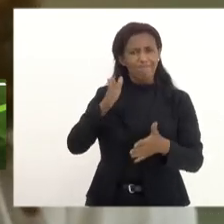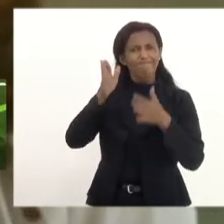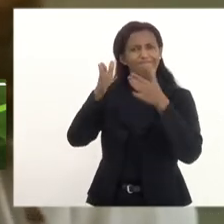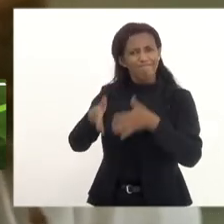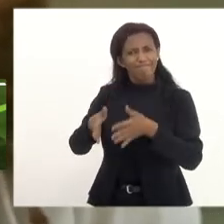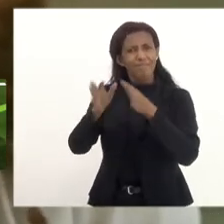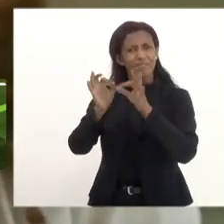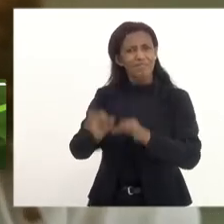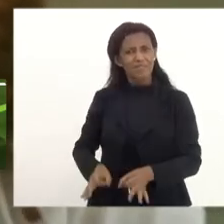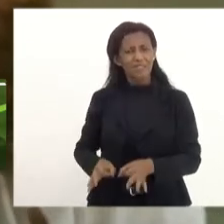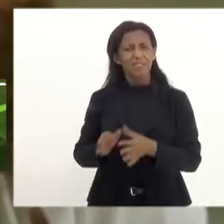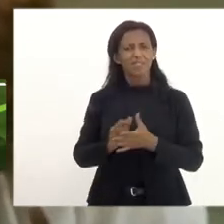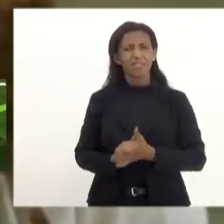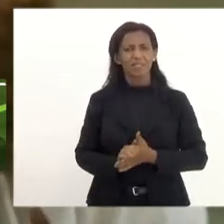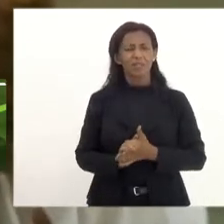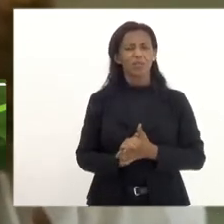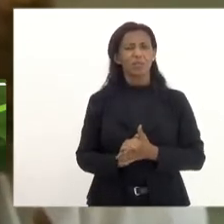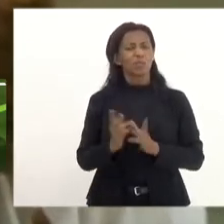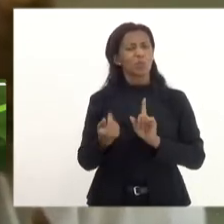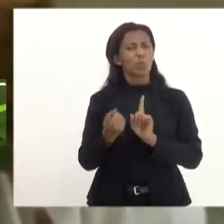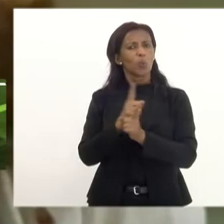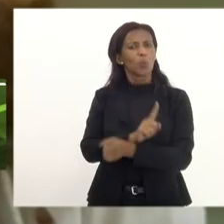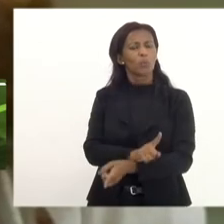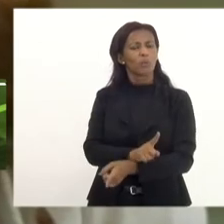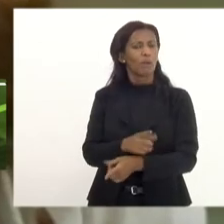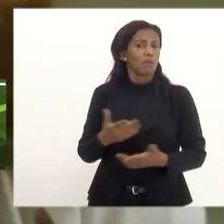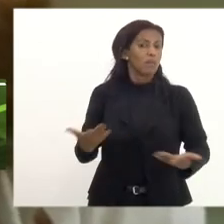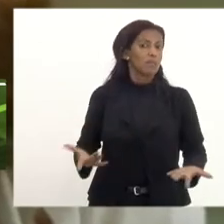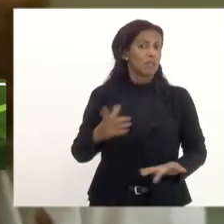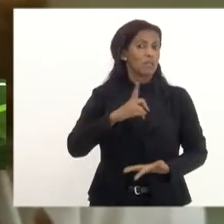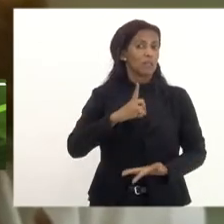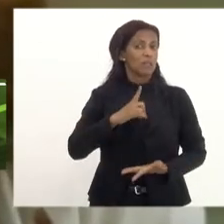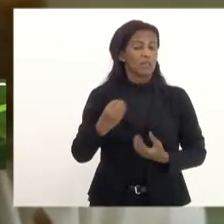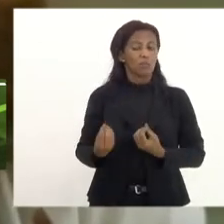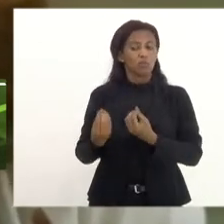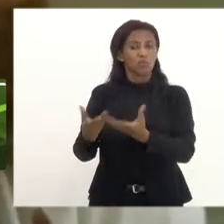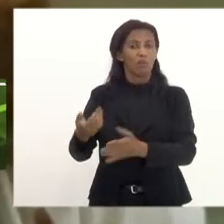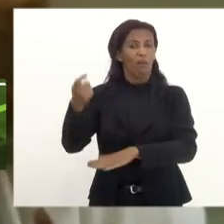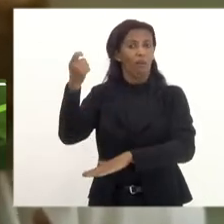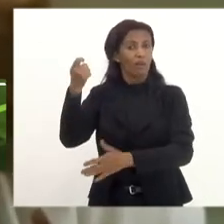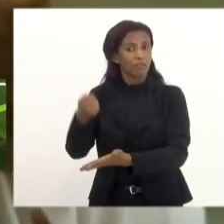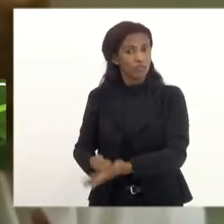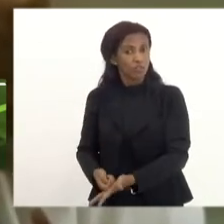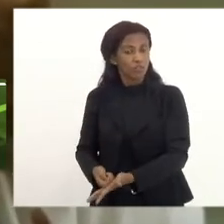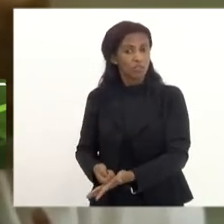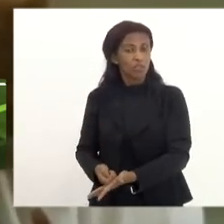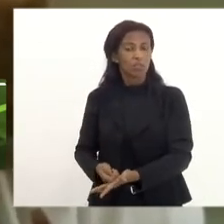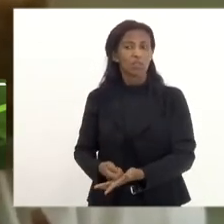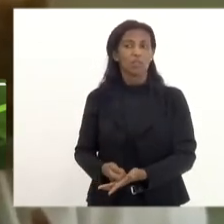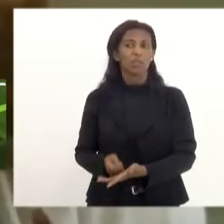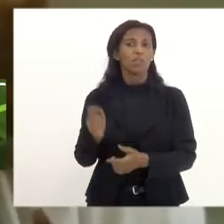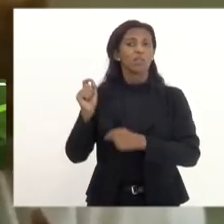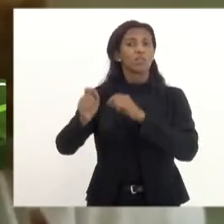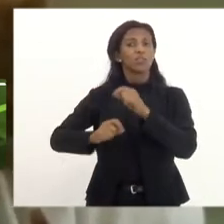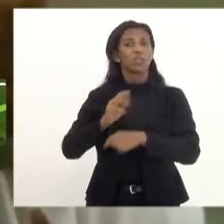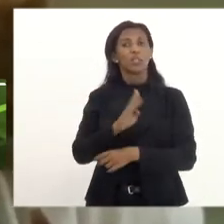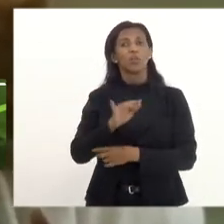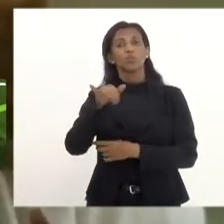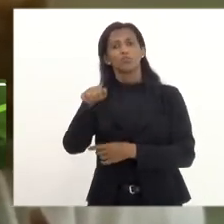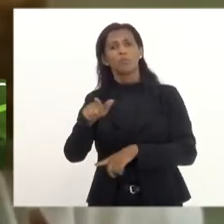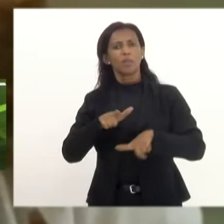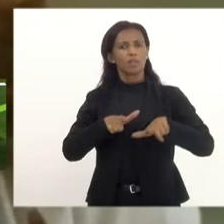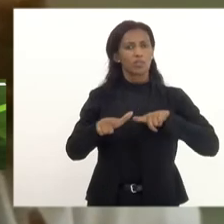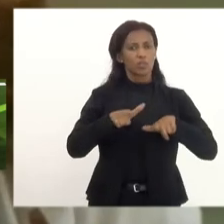exatamente no seu reverso, né? Quer dizer, temos que dar garantia de que os bens e